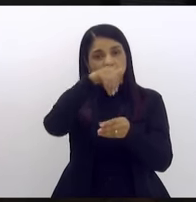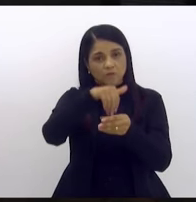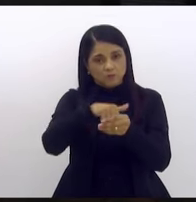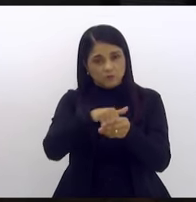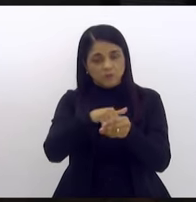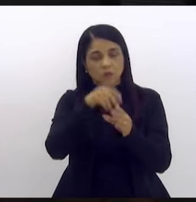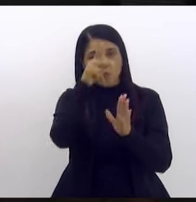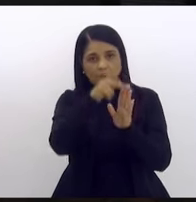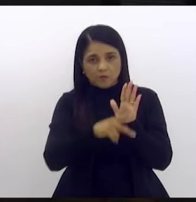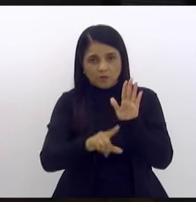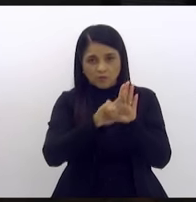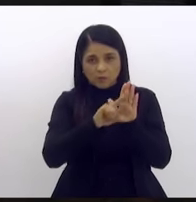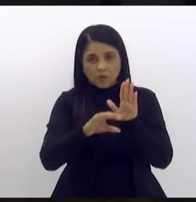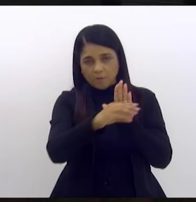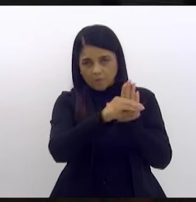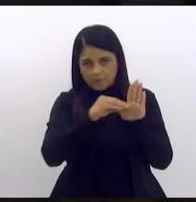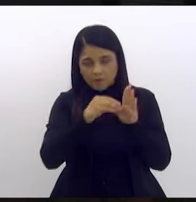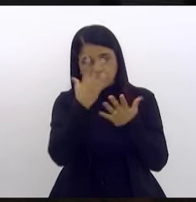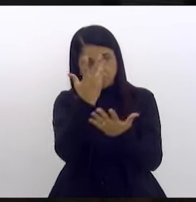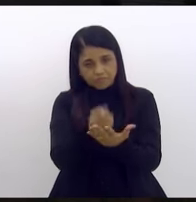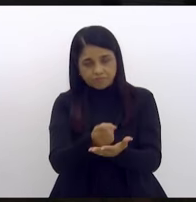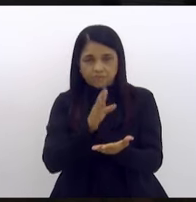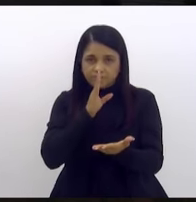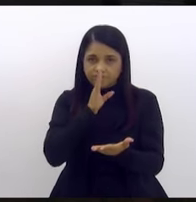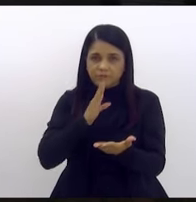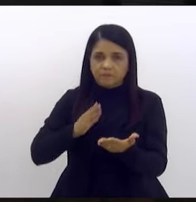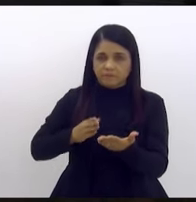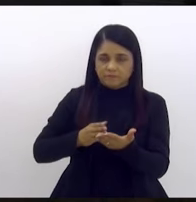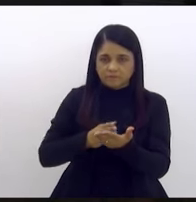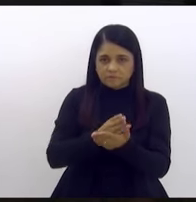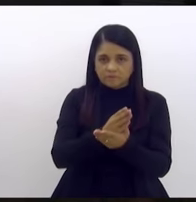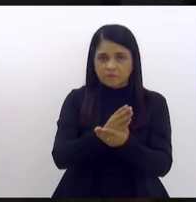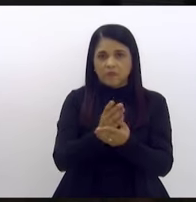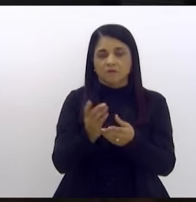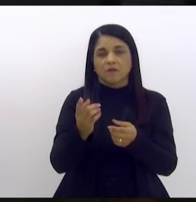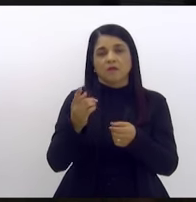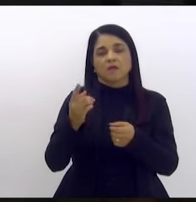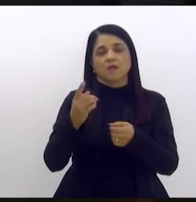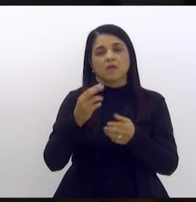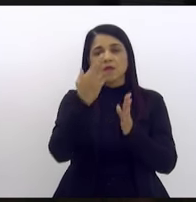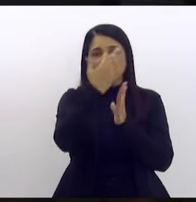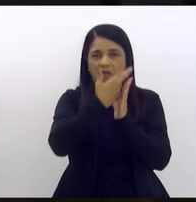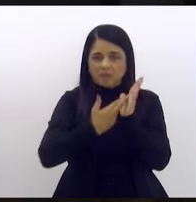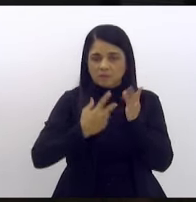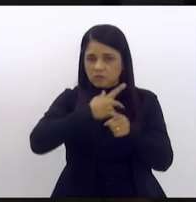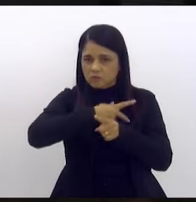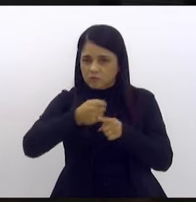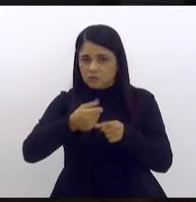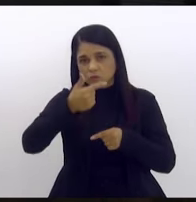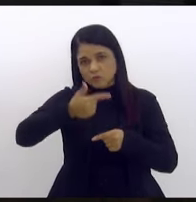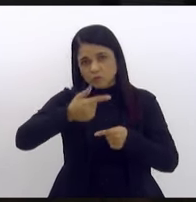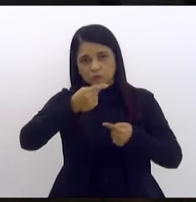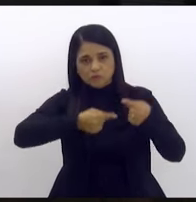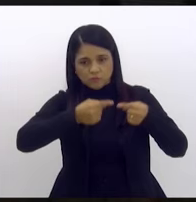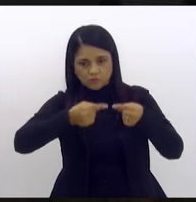o projeto assim emendado. Senhores que aprovam, permaneçam como estão. Aprovado, vai a redação do vencido para a segunda discussão.